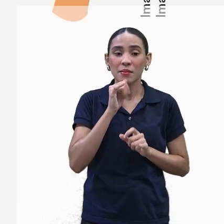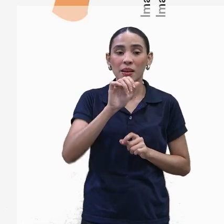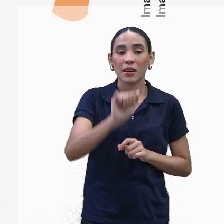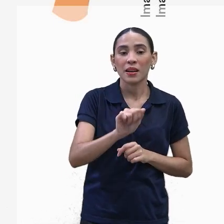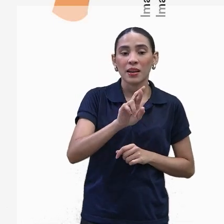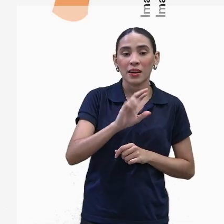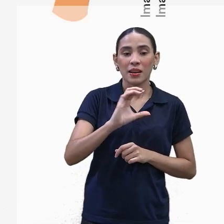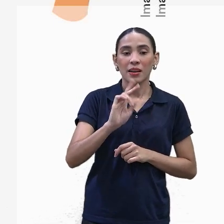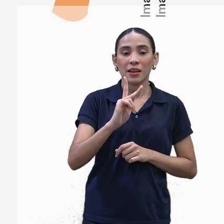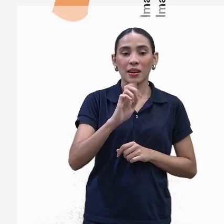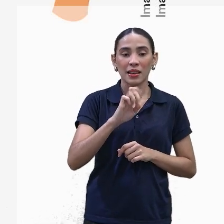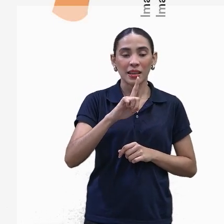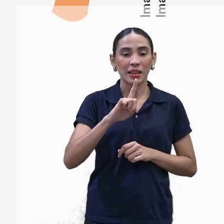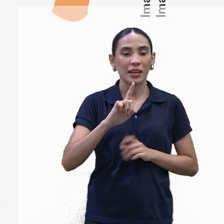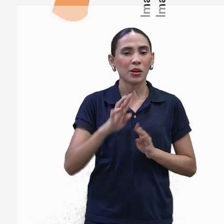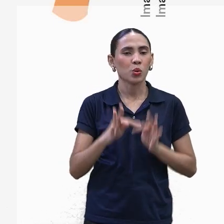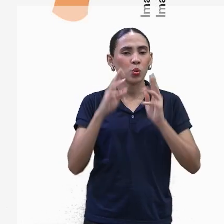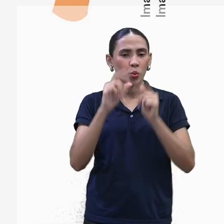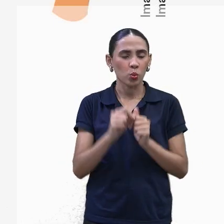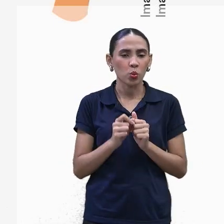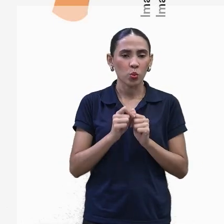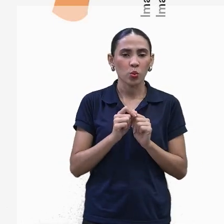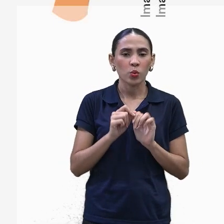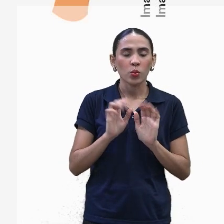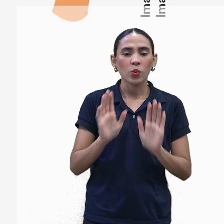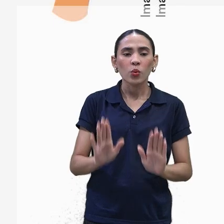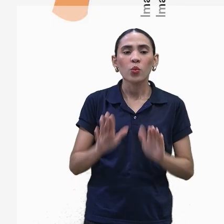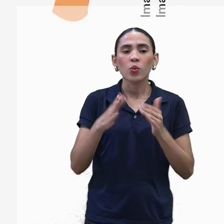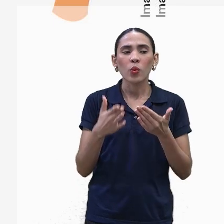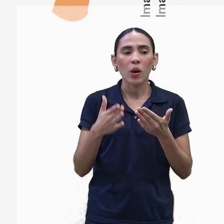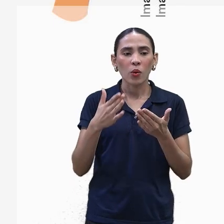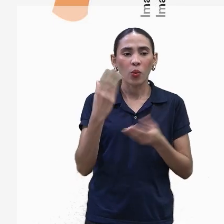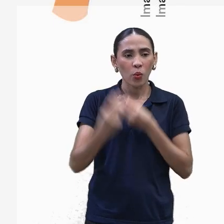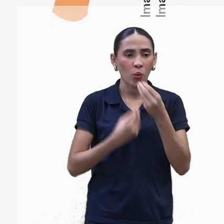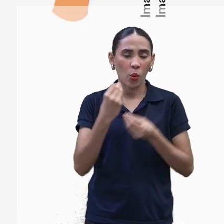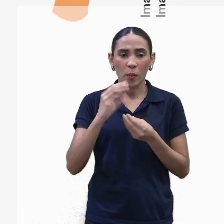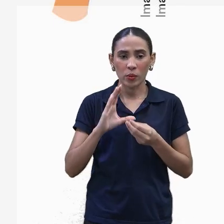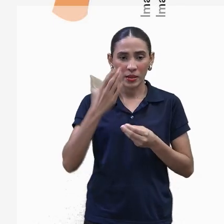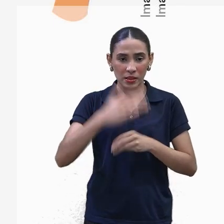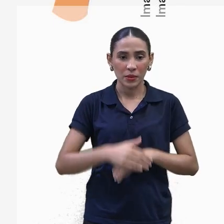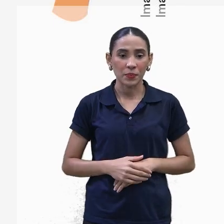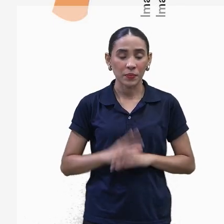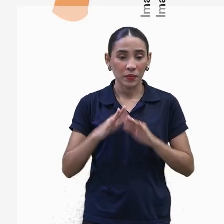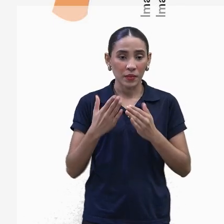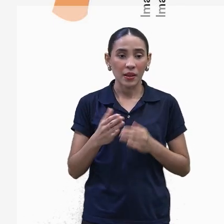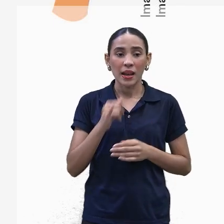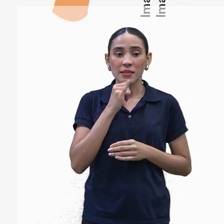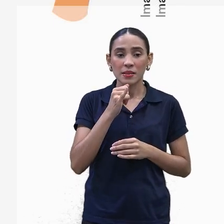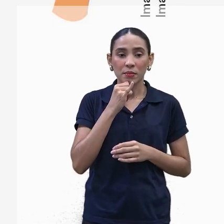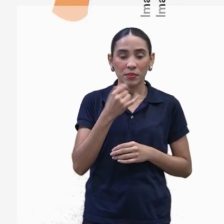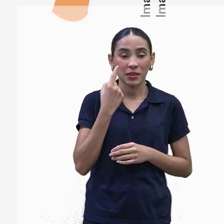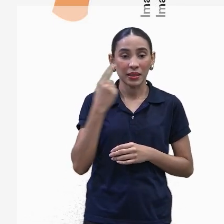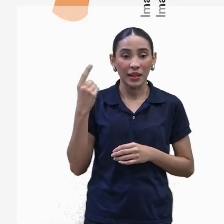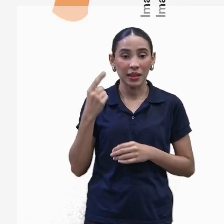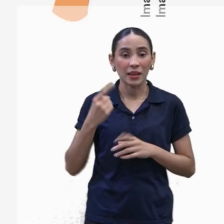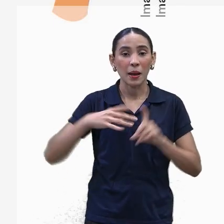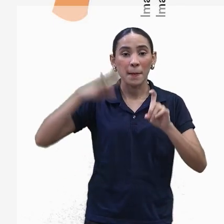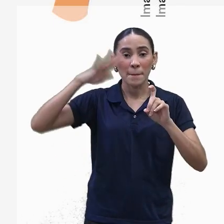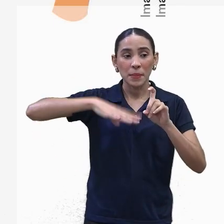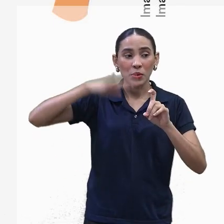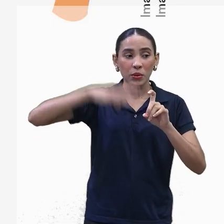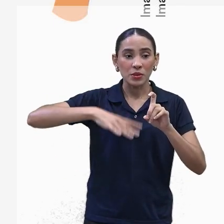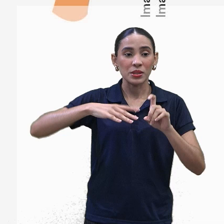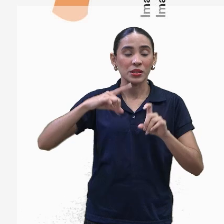o princípio de tudo. De onde surgiu tudo isso, tá? Então é essa a ideia. Na mitologia tinha